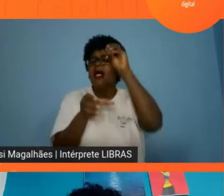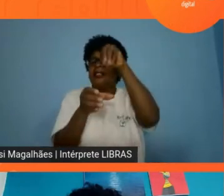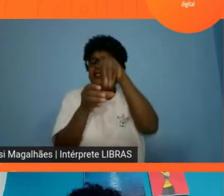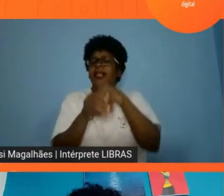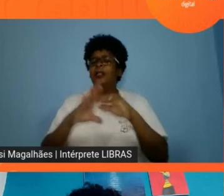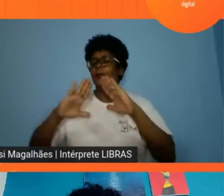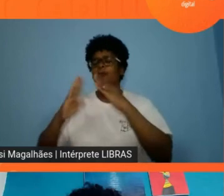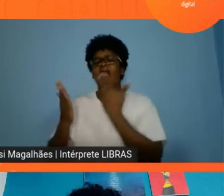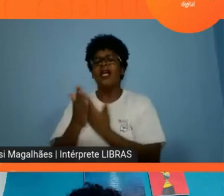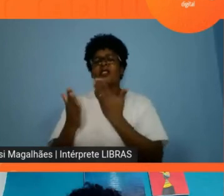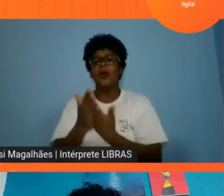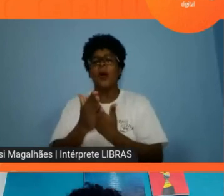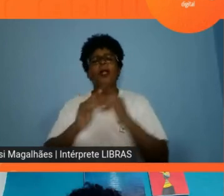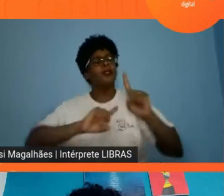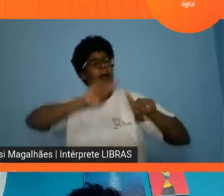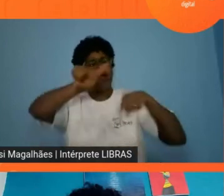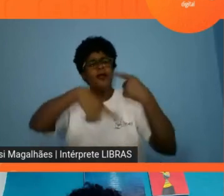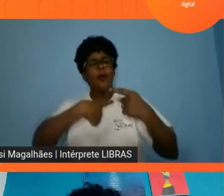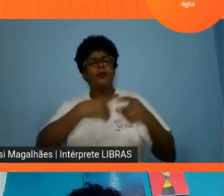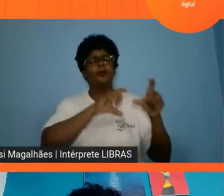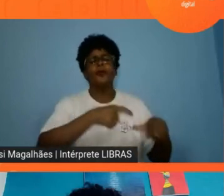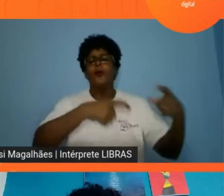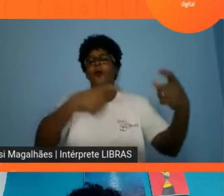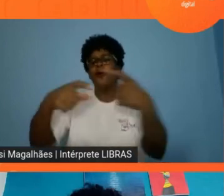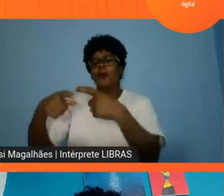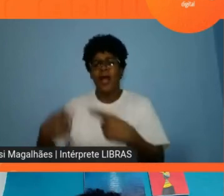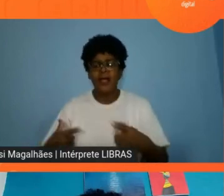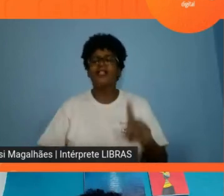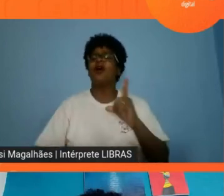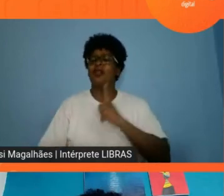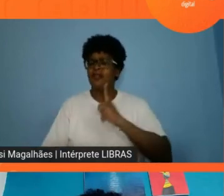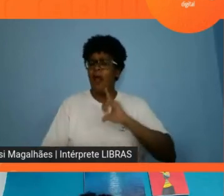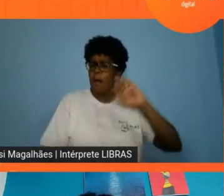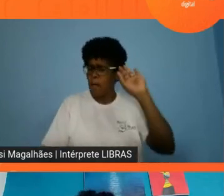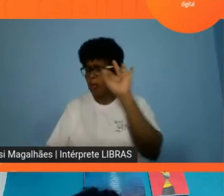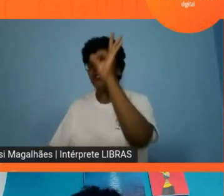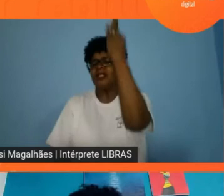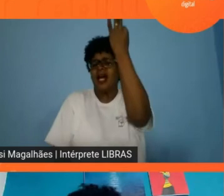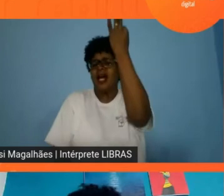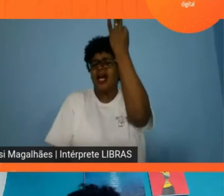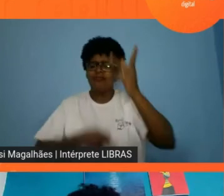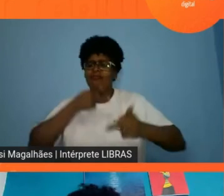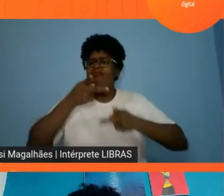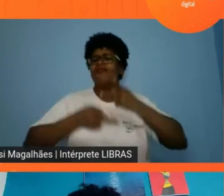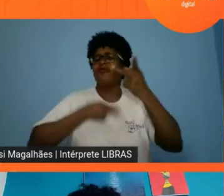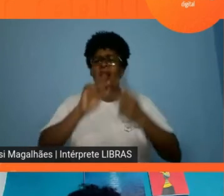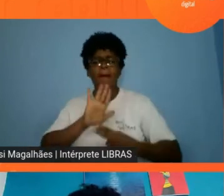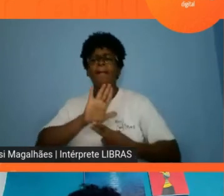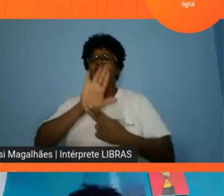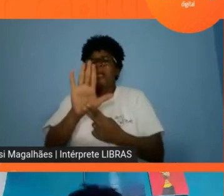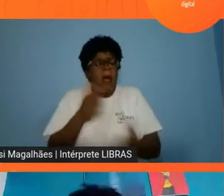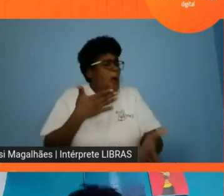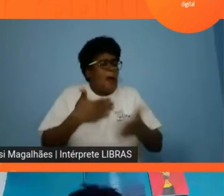mas em outros espaços, onde houver a possibilidade da gente promover qualquer forma